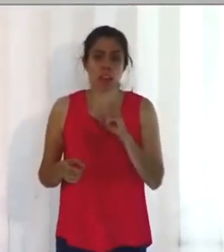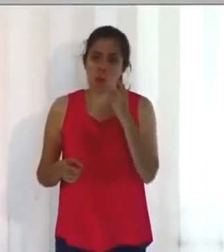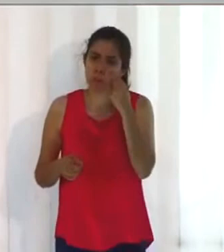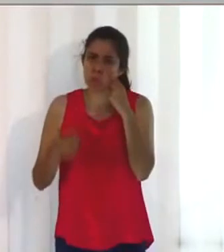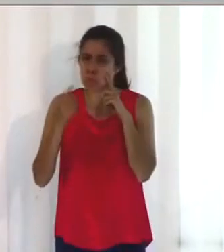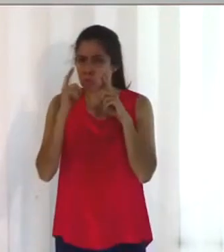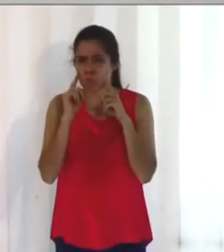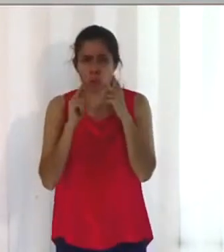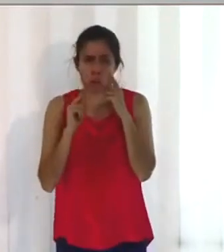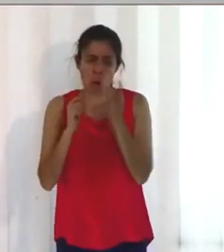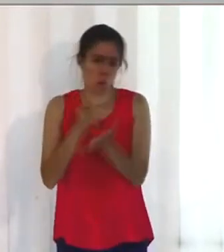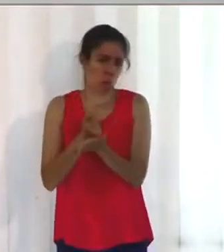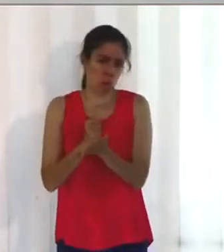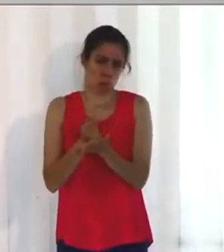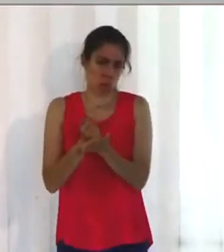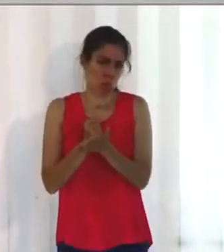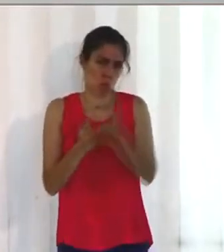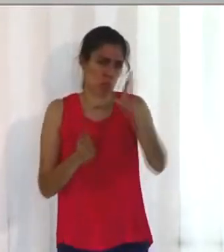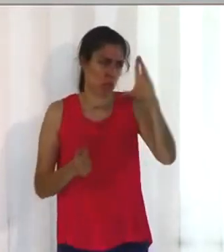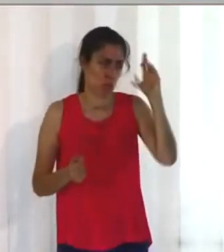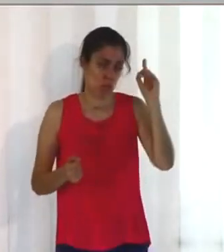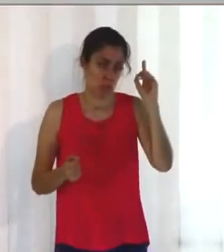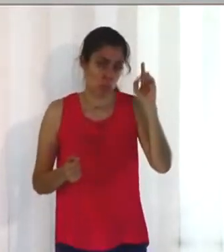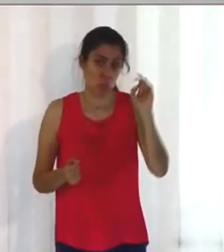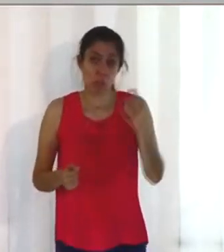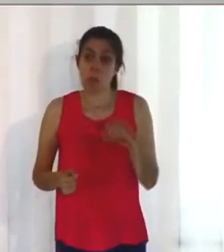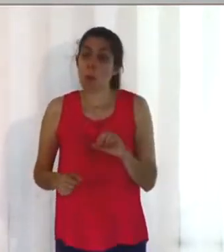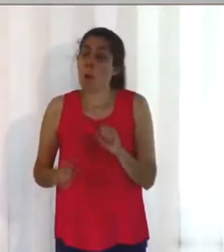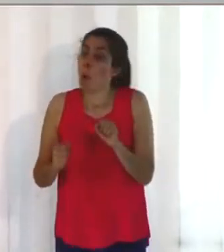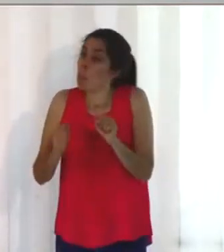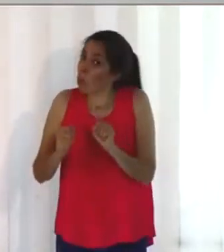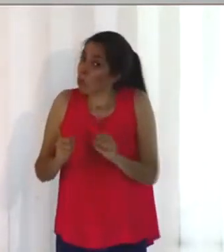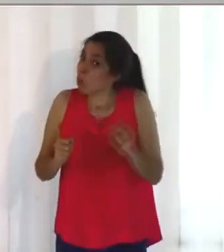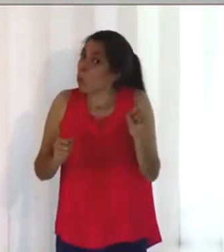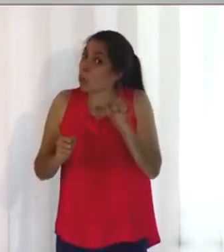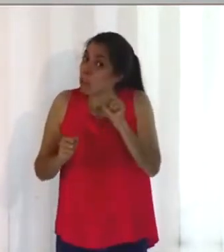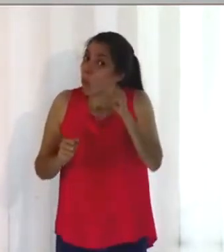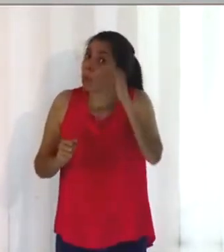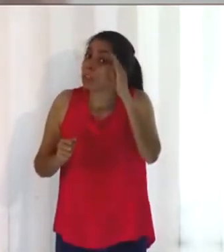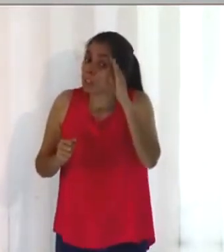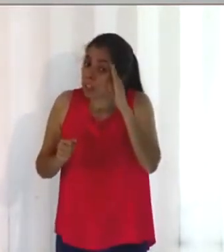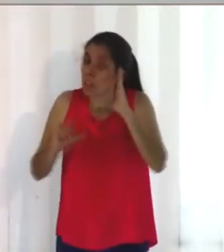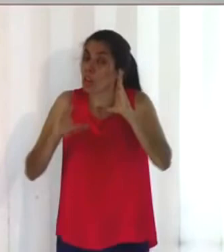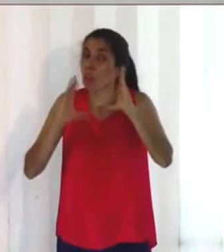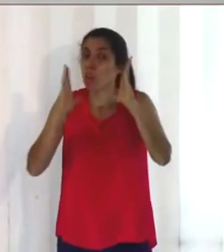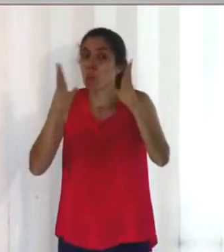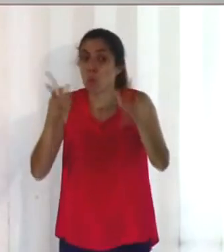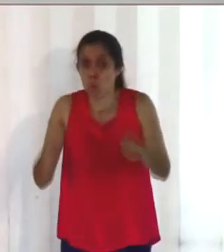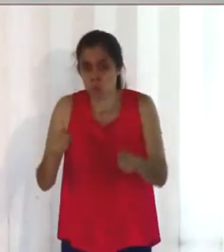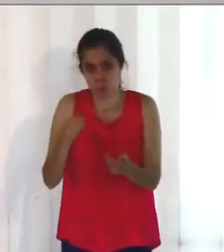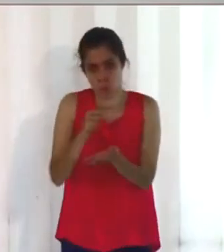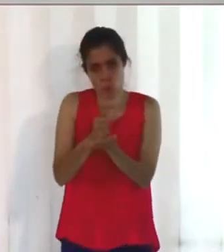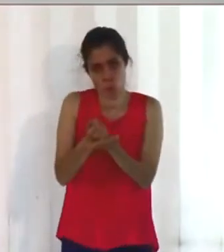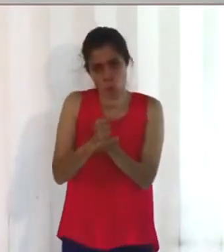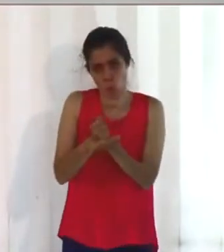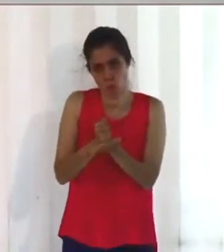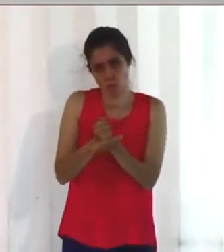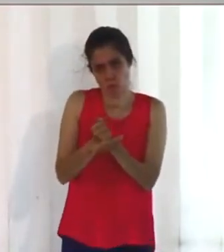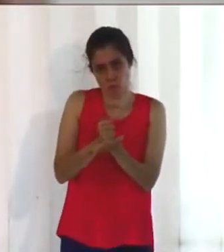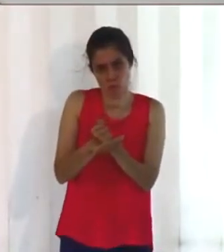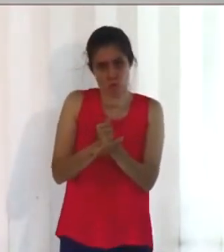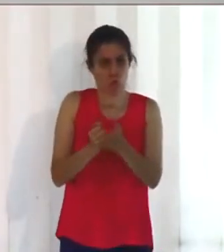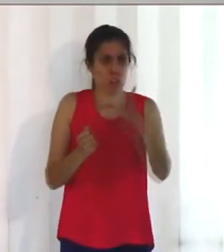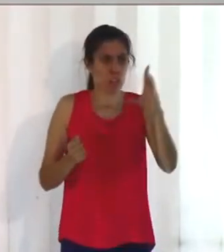governo de Deus. Nós podemos não entender o governo de Deus, como não entendemos porque o rio Yangtze não